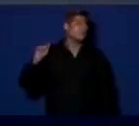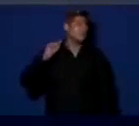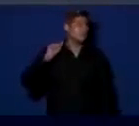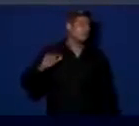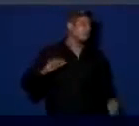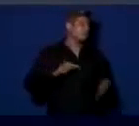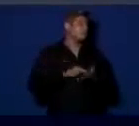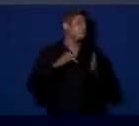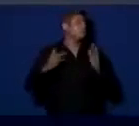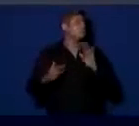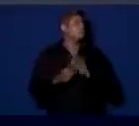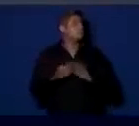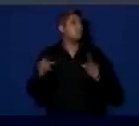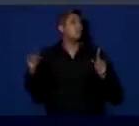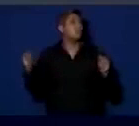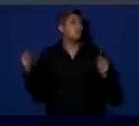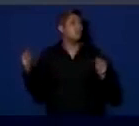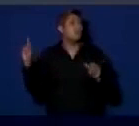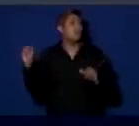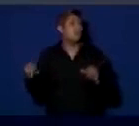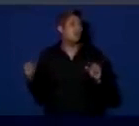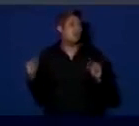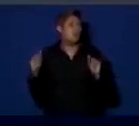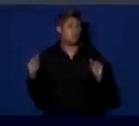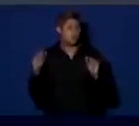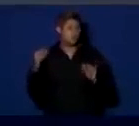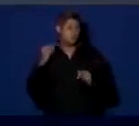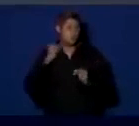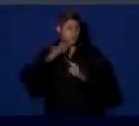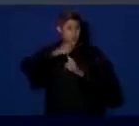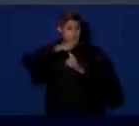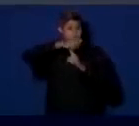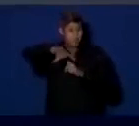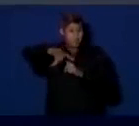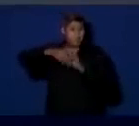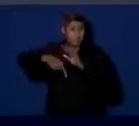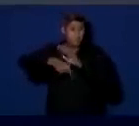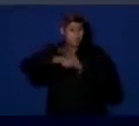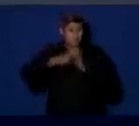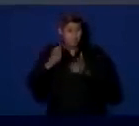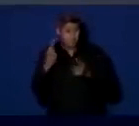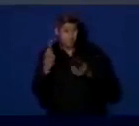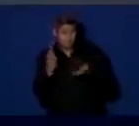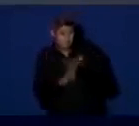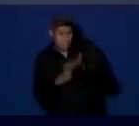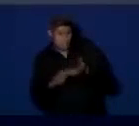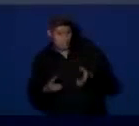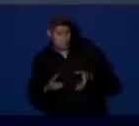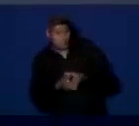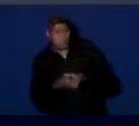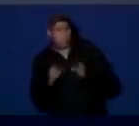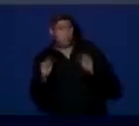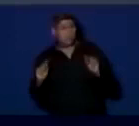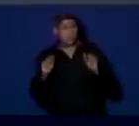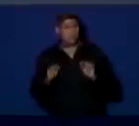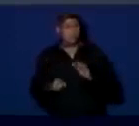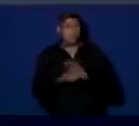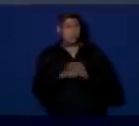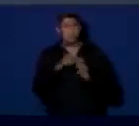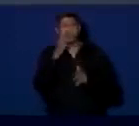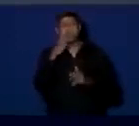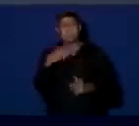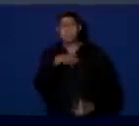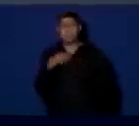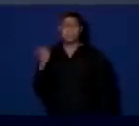para pensar no que isso significa. Isso foi um banco central meio que tocando uma agenda micro assim, por fora,